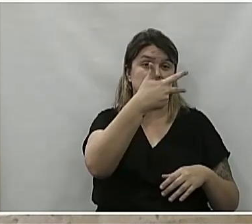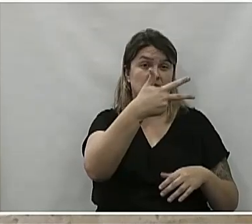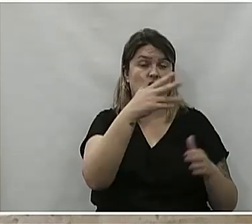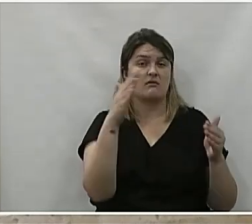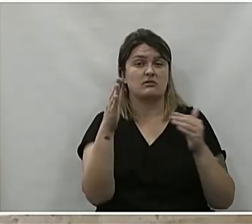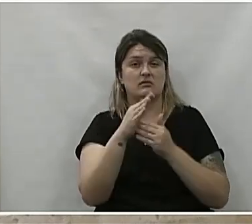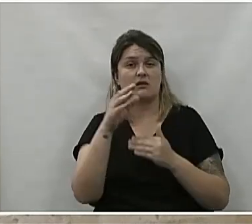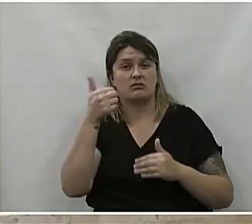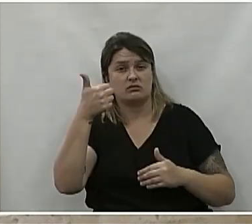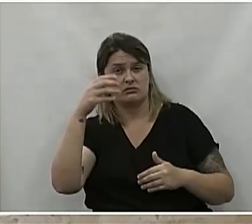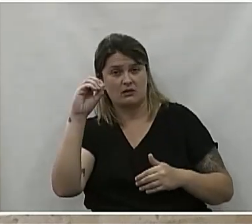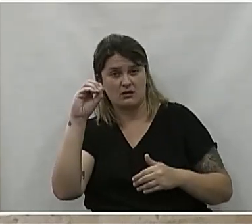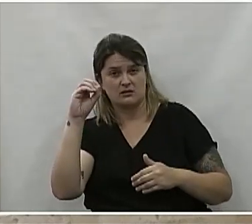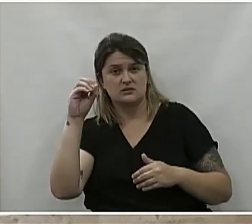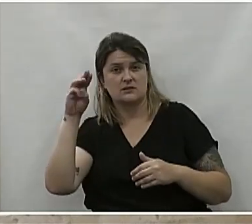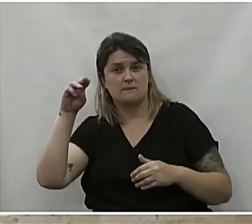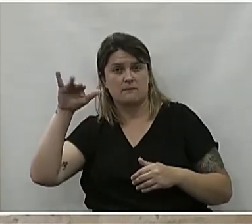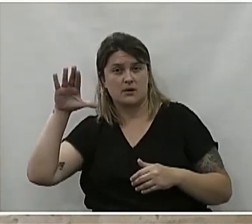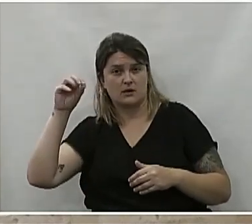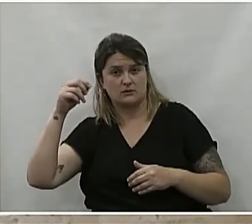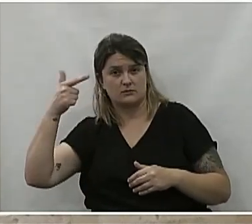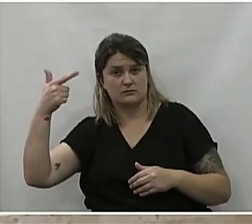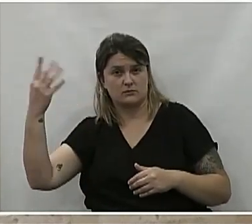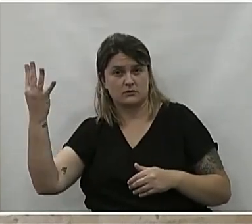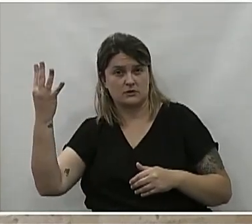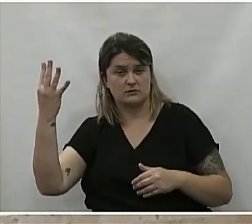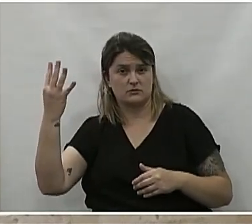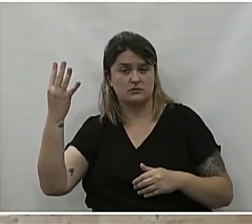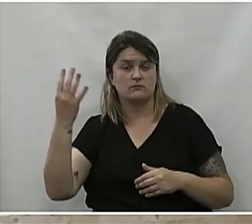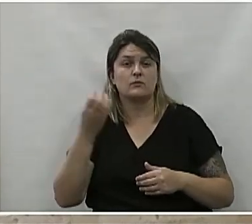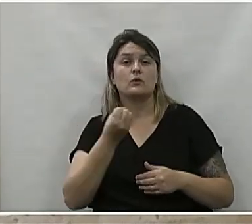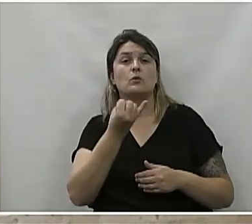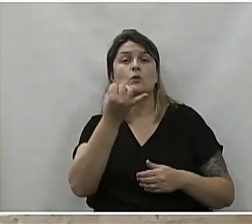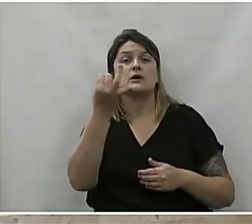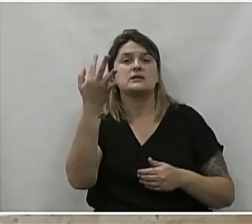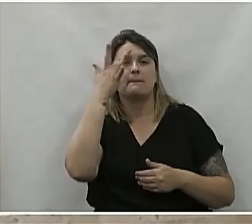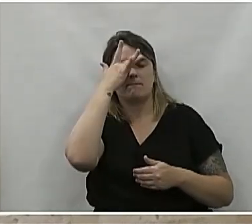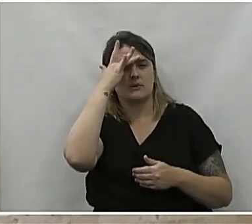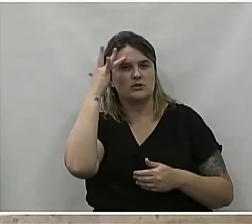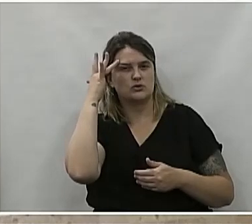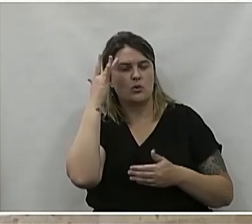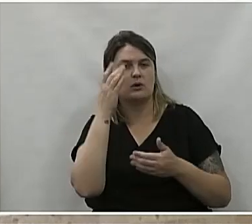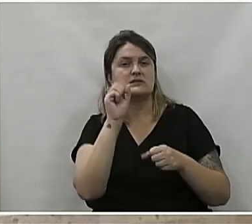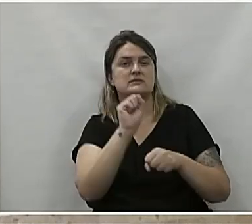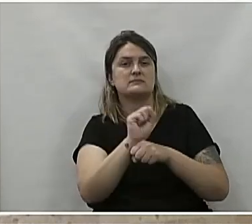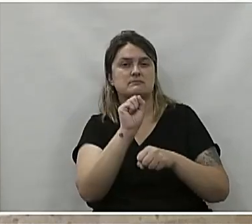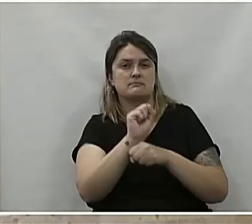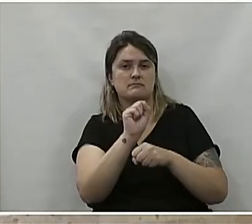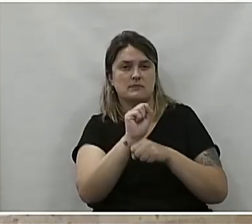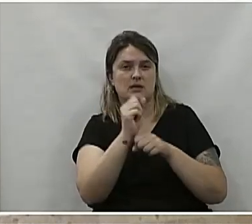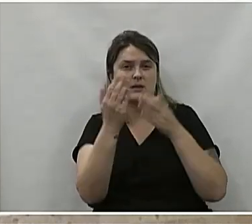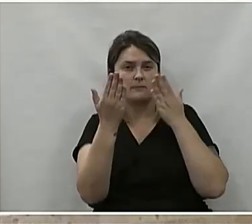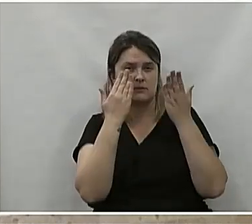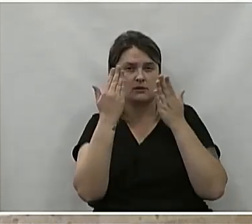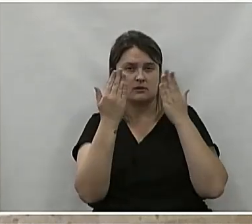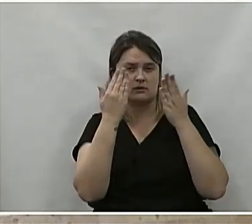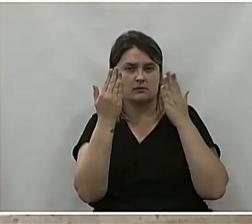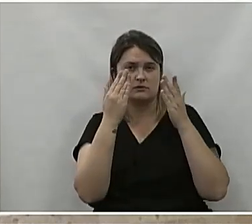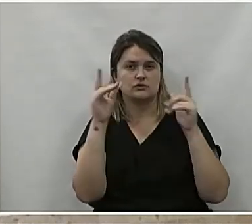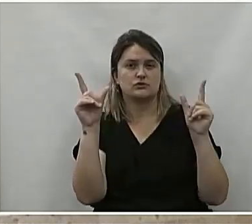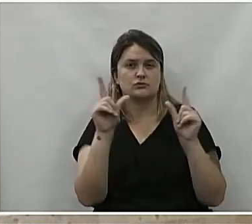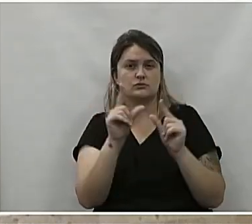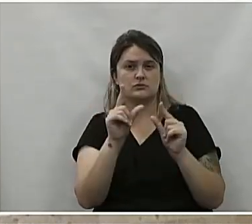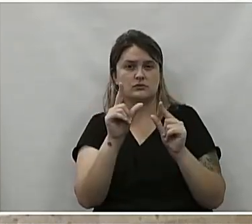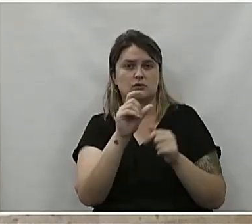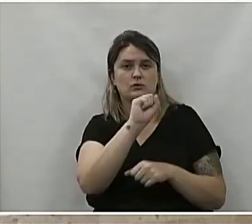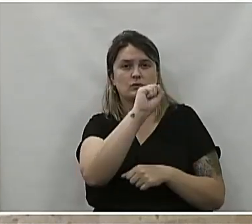A 10 De maio De 2024 O número total De pacientes Aguardando consulta Psicológica Caiu